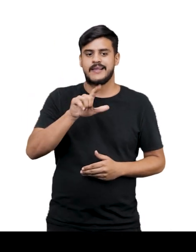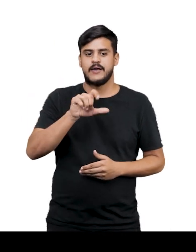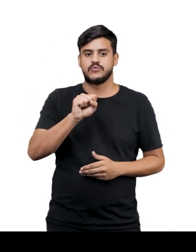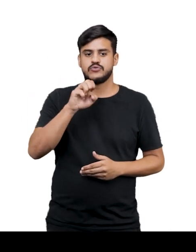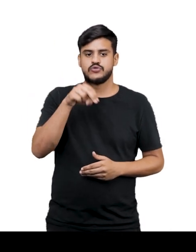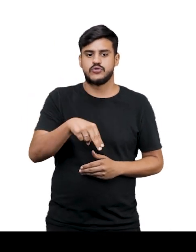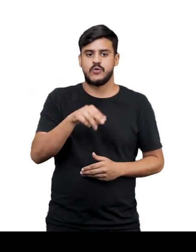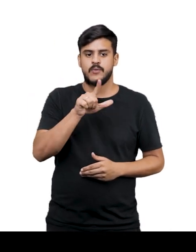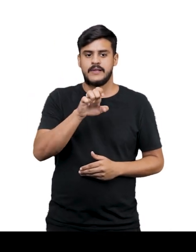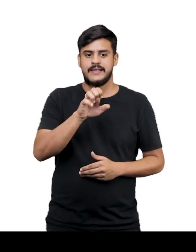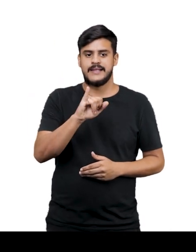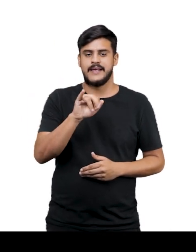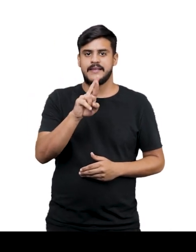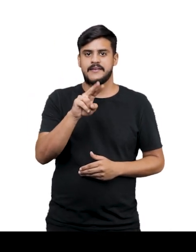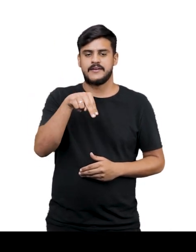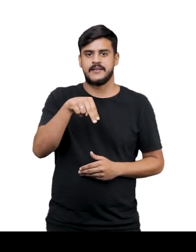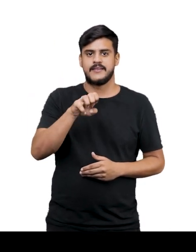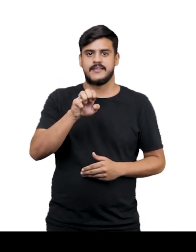artista Nelson Lerner.